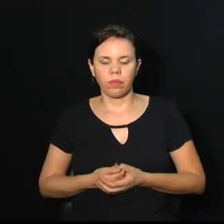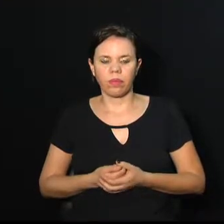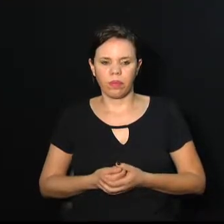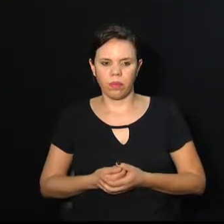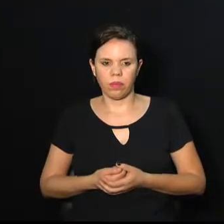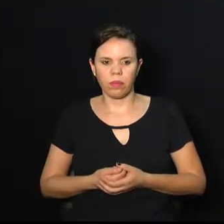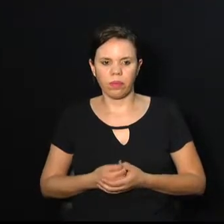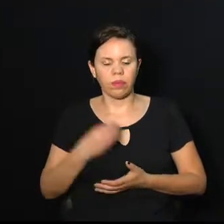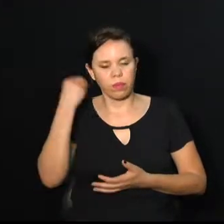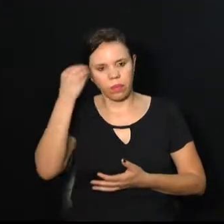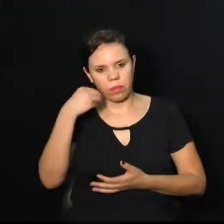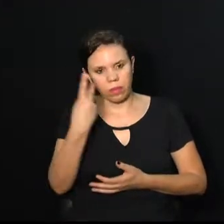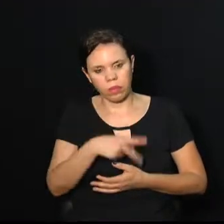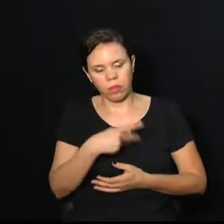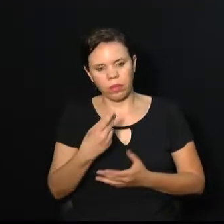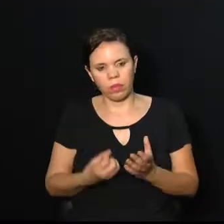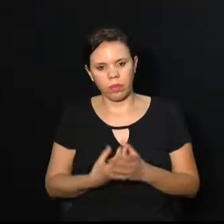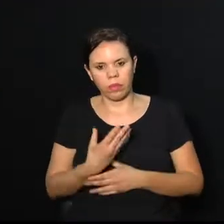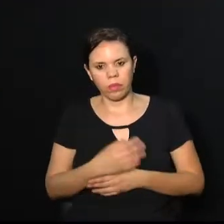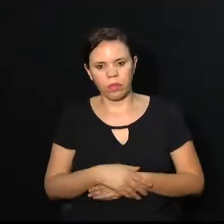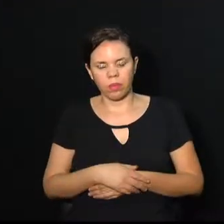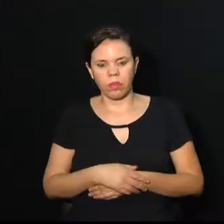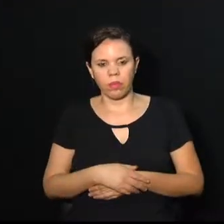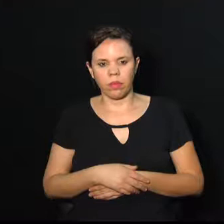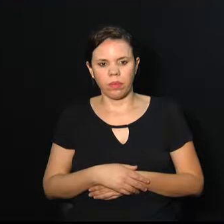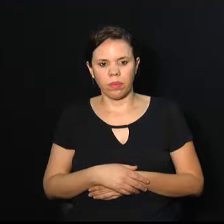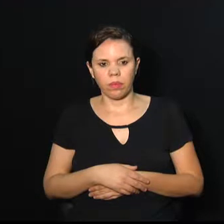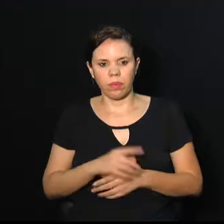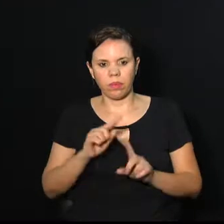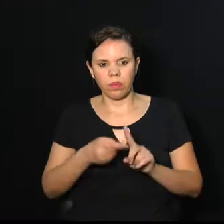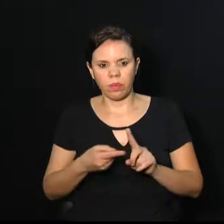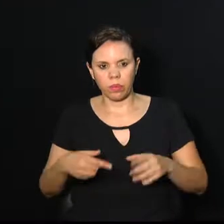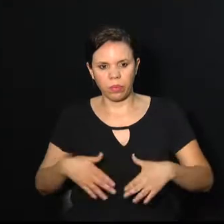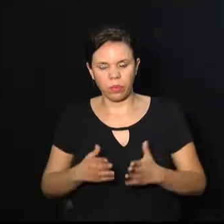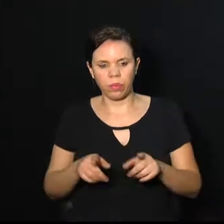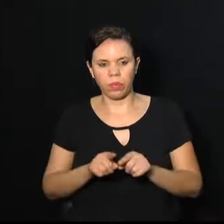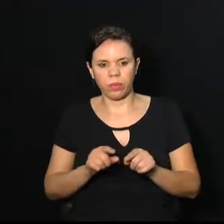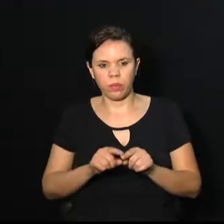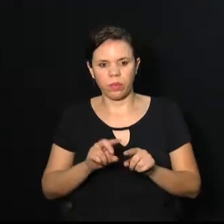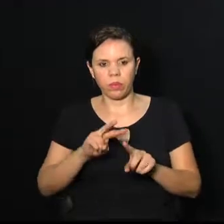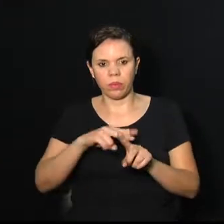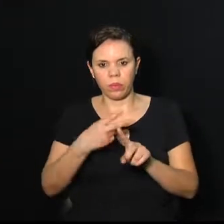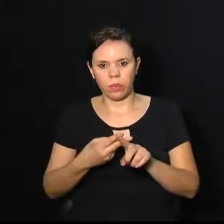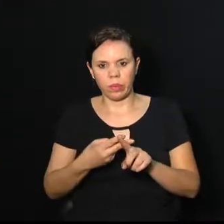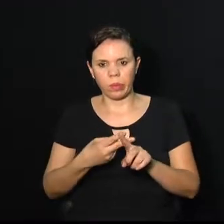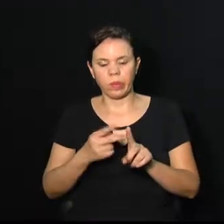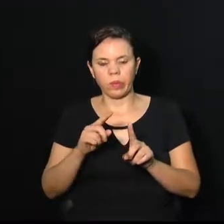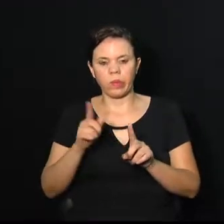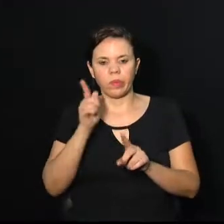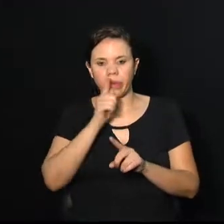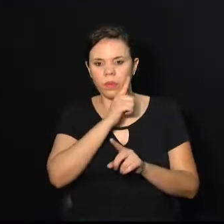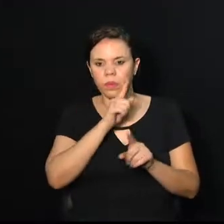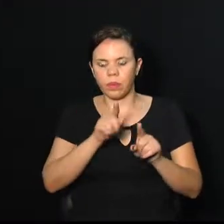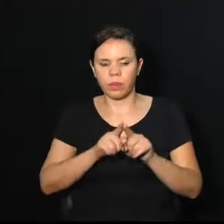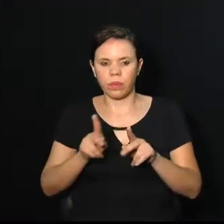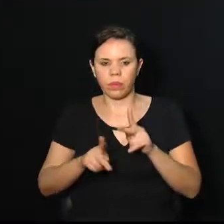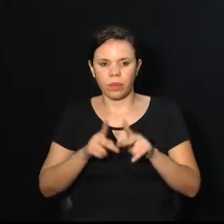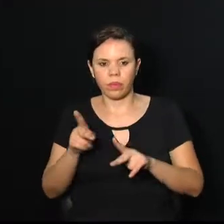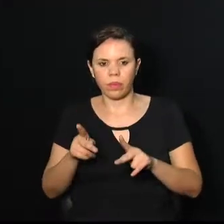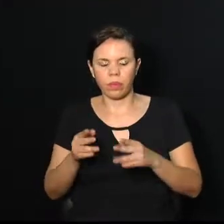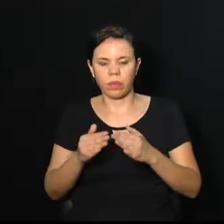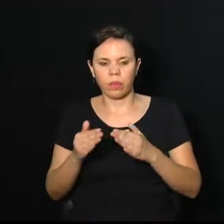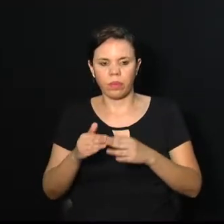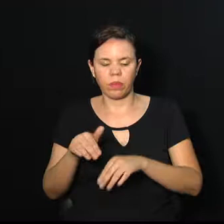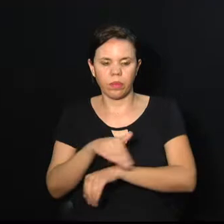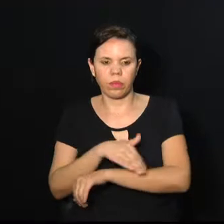atitude e conhecimento de causa, né? E as puérperas com múltiplas gestações, a gestante puérpera vivendo em situação de rua, né?